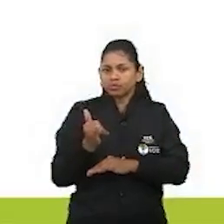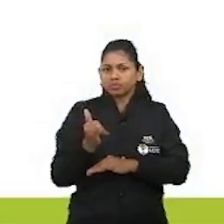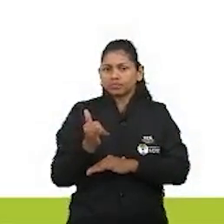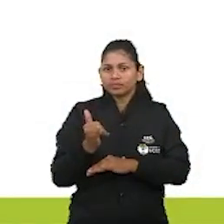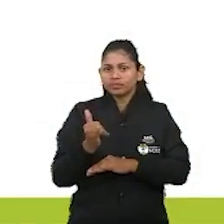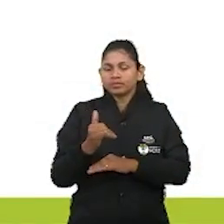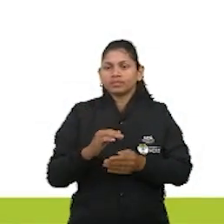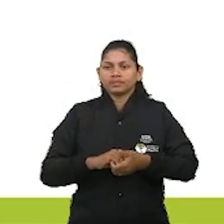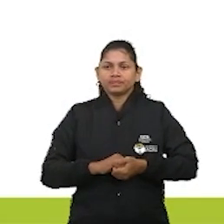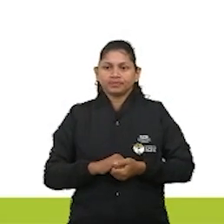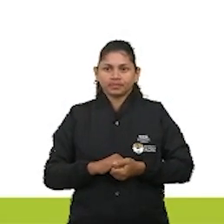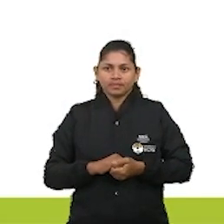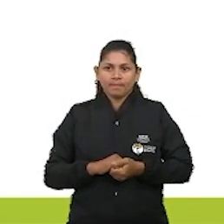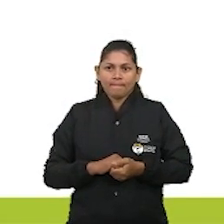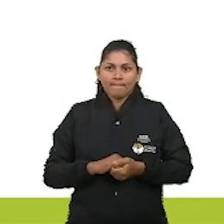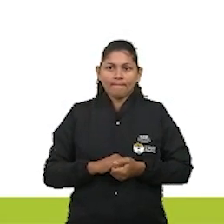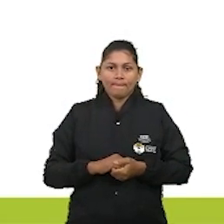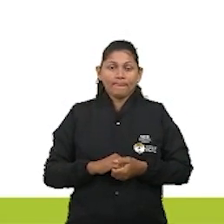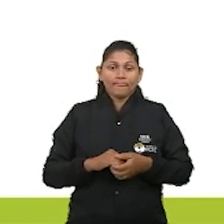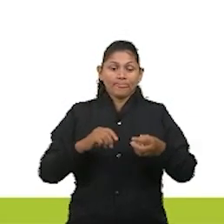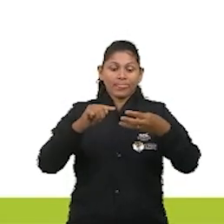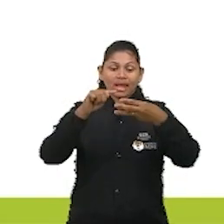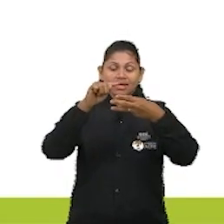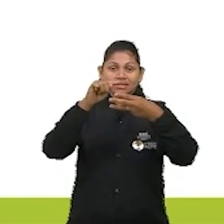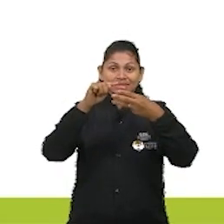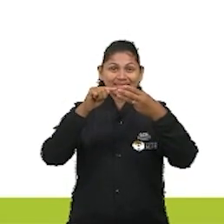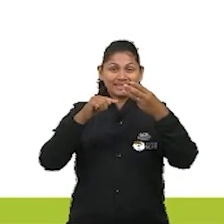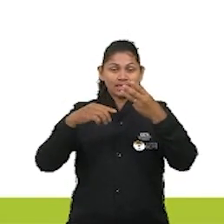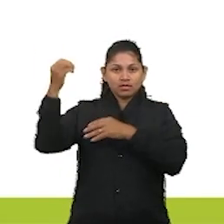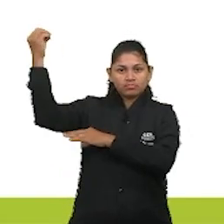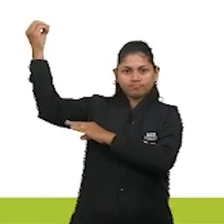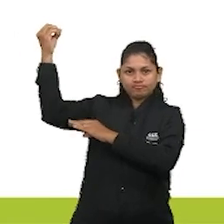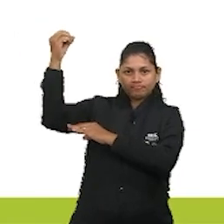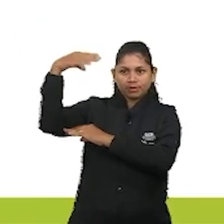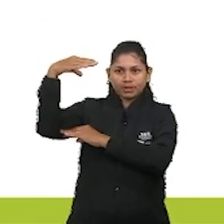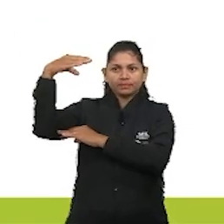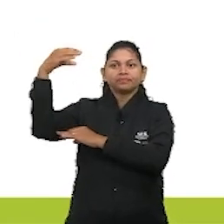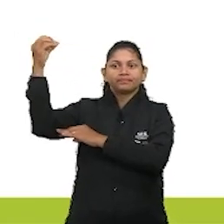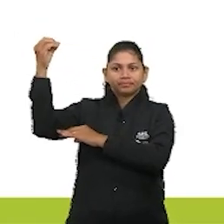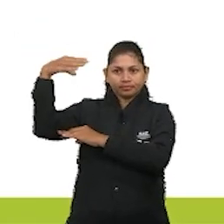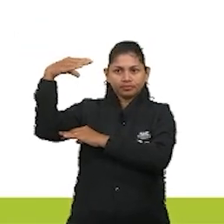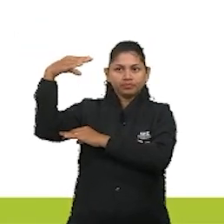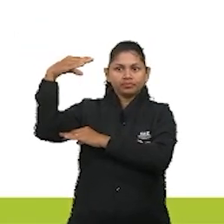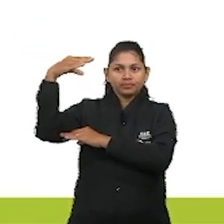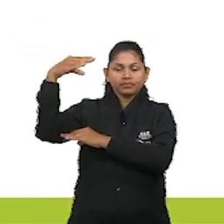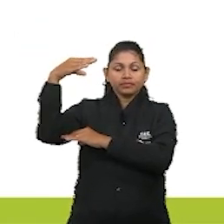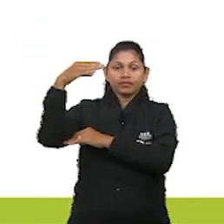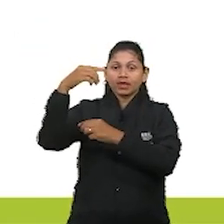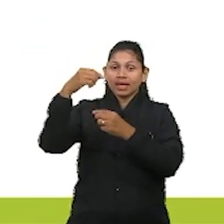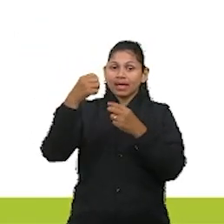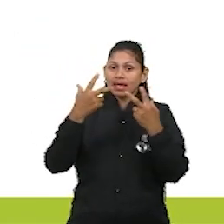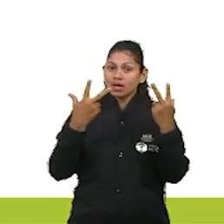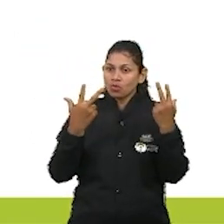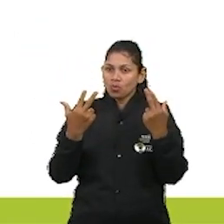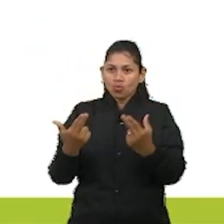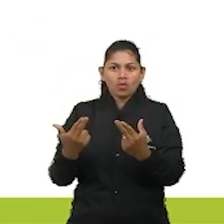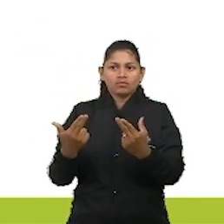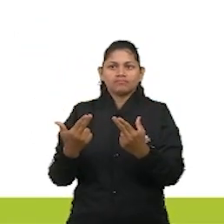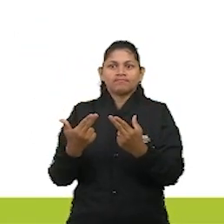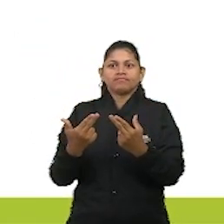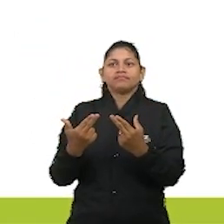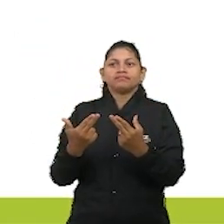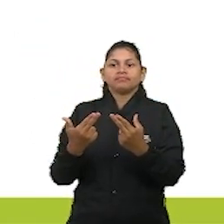ler o enunciado. 3 lâmpadas idênticas, tá? As 3 lâmpadas aí são idênticas, foram ligadas no